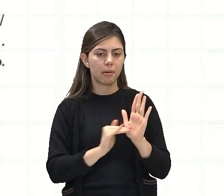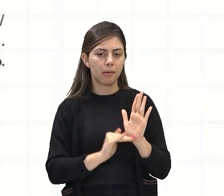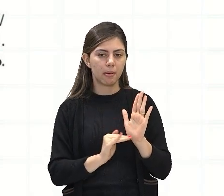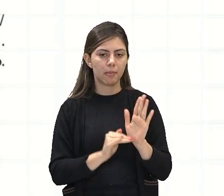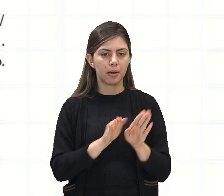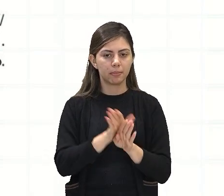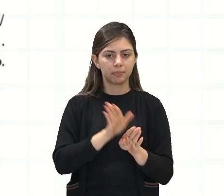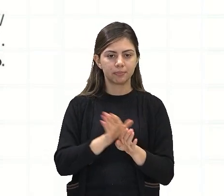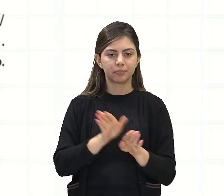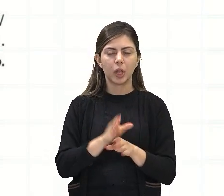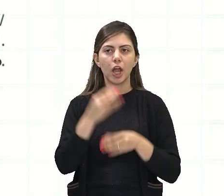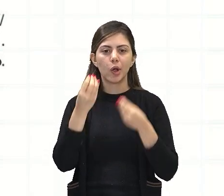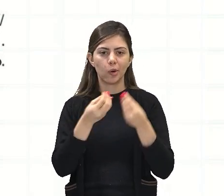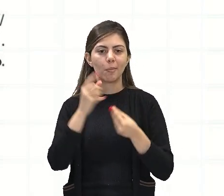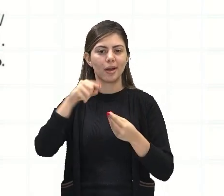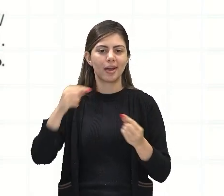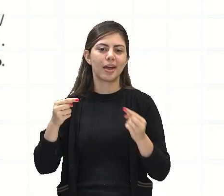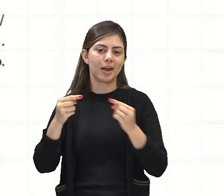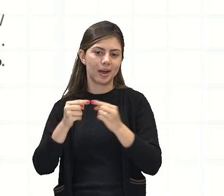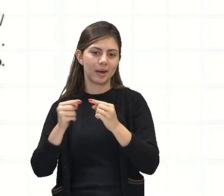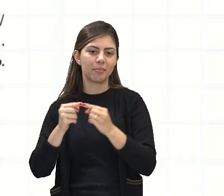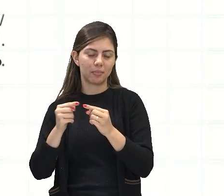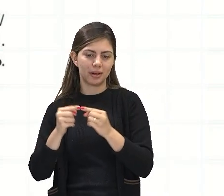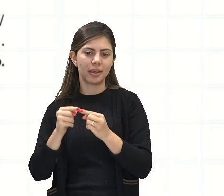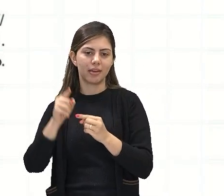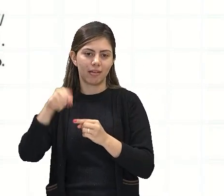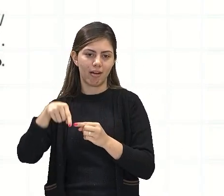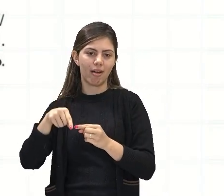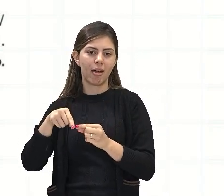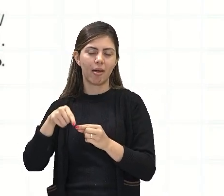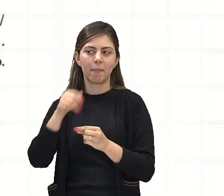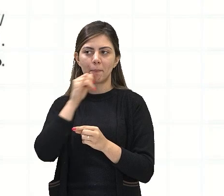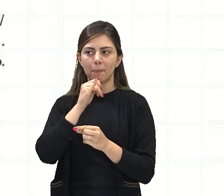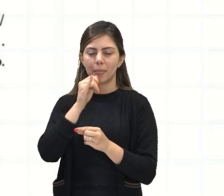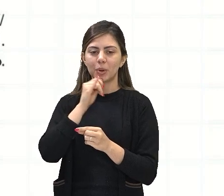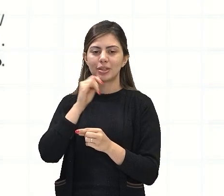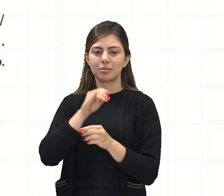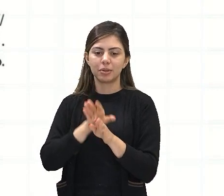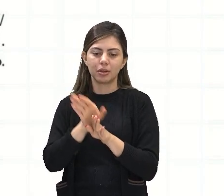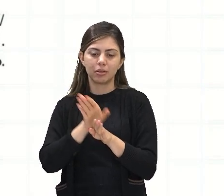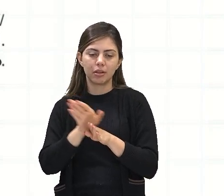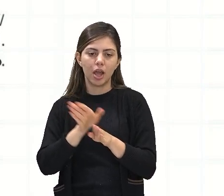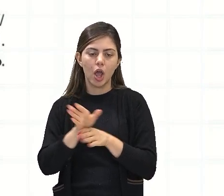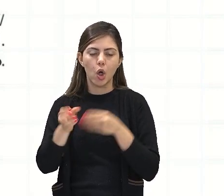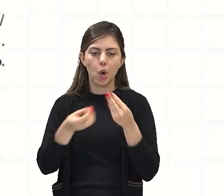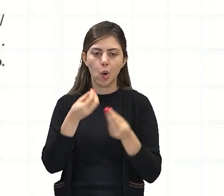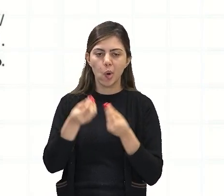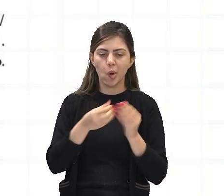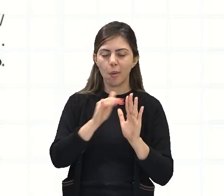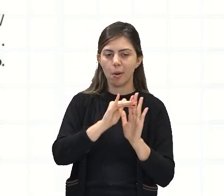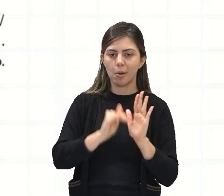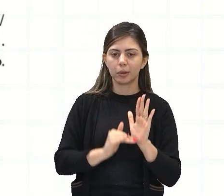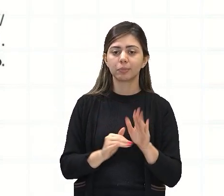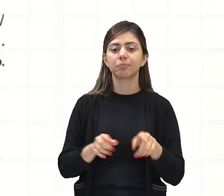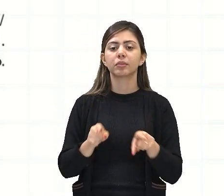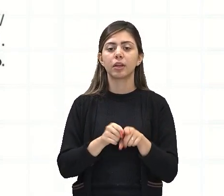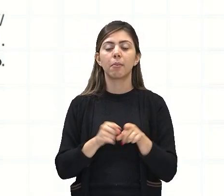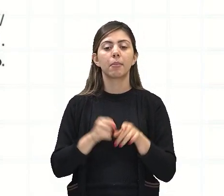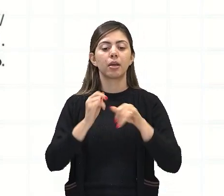né, um gênero textual que traz, por exemplo, as instruções, né? Temos a